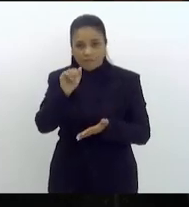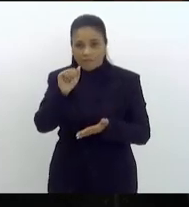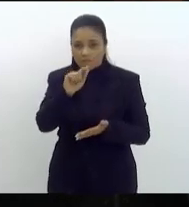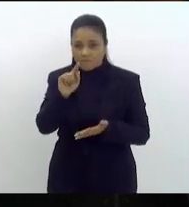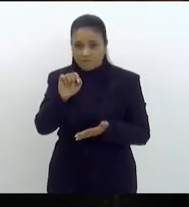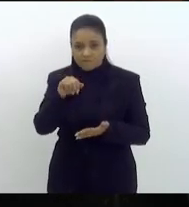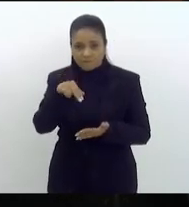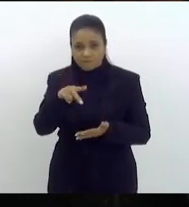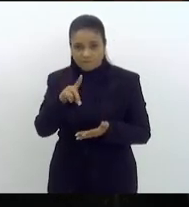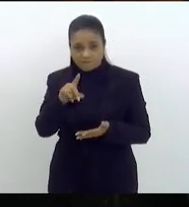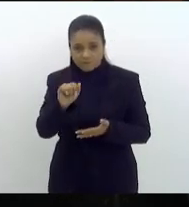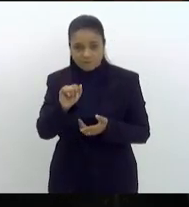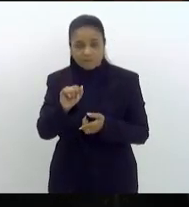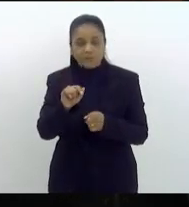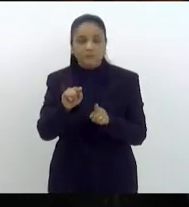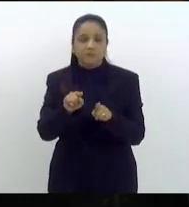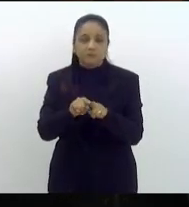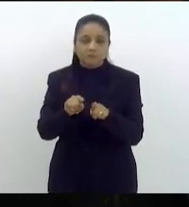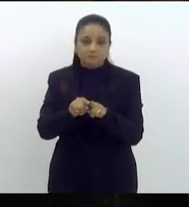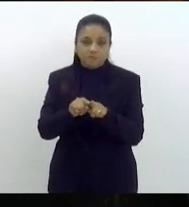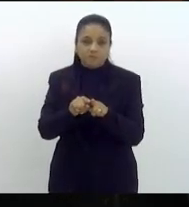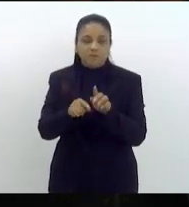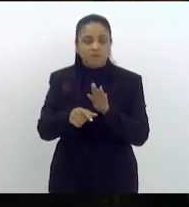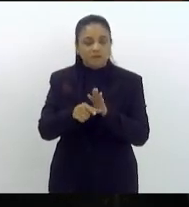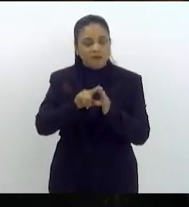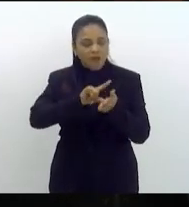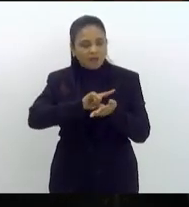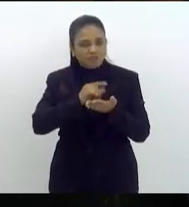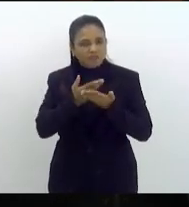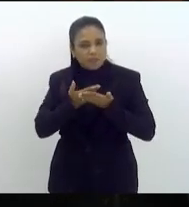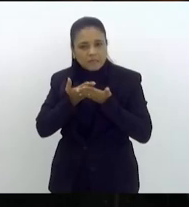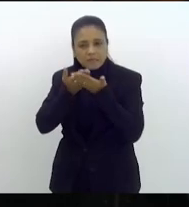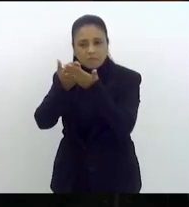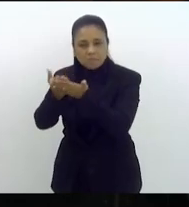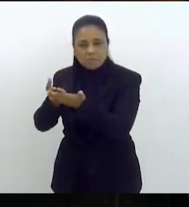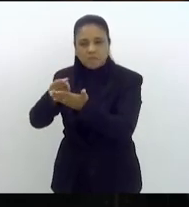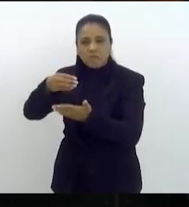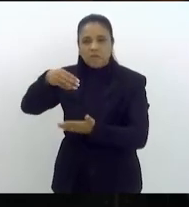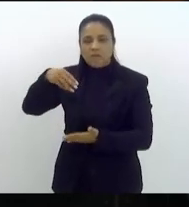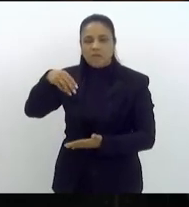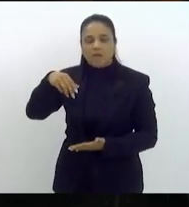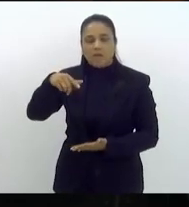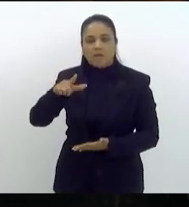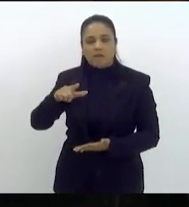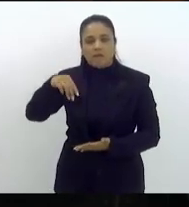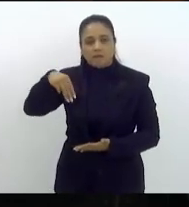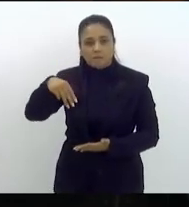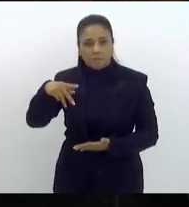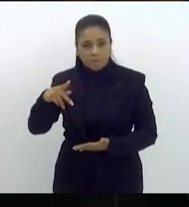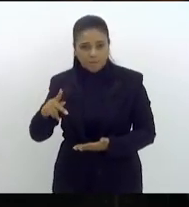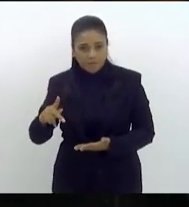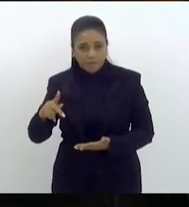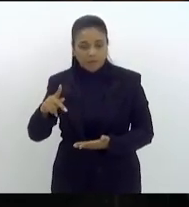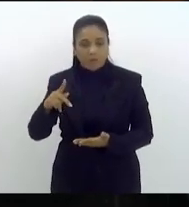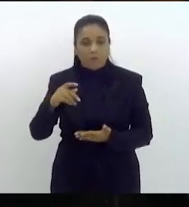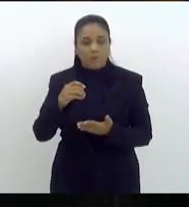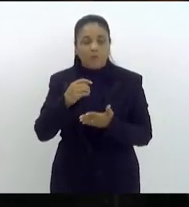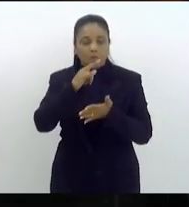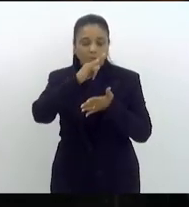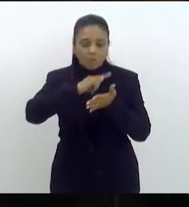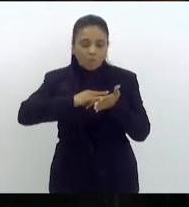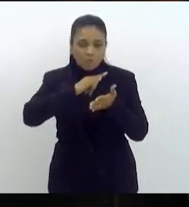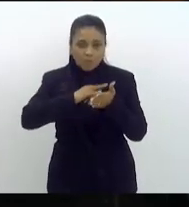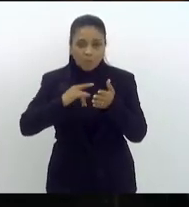que já preliminarmente tinham encaminhada NP uma nota técnica uma nota técnica